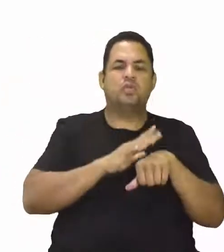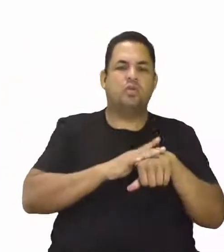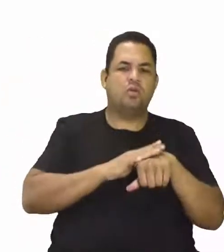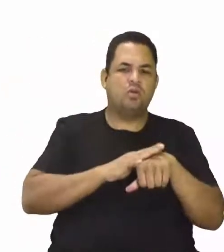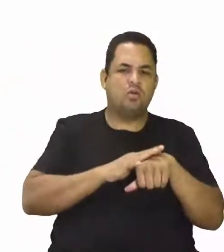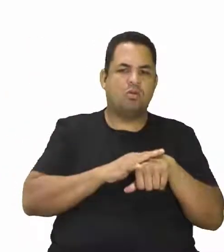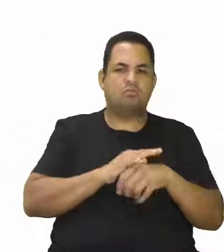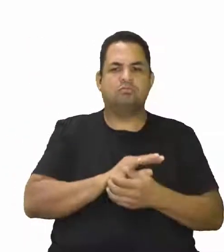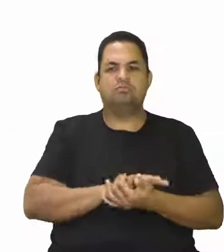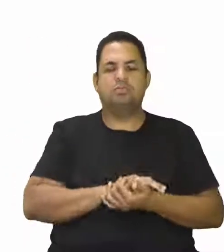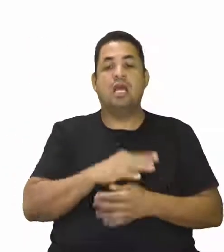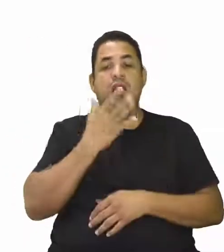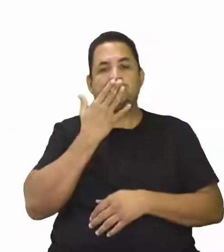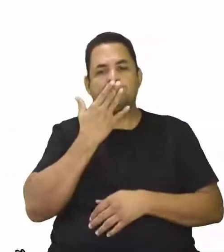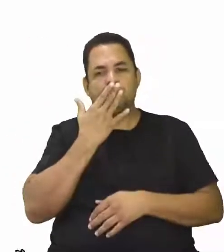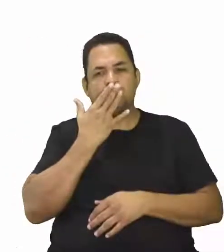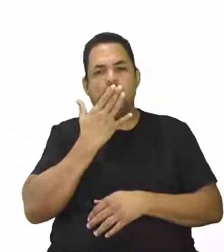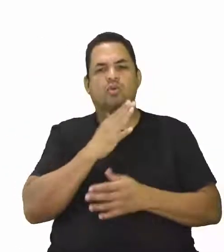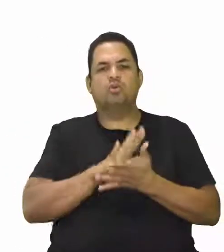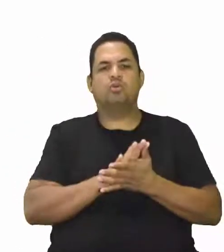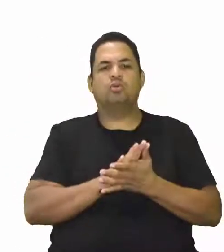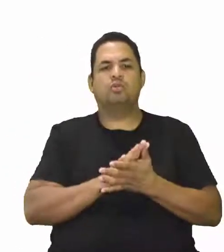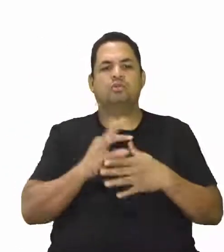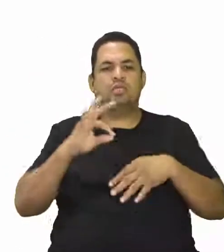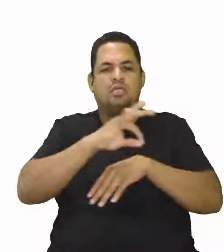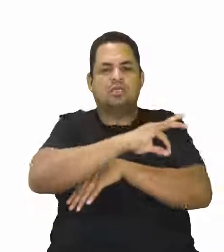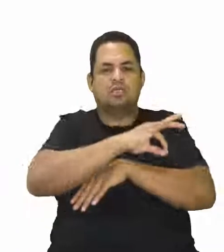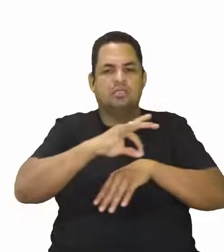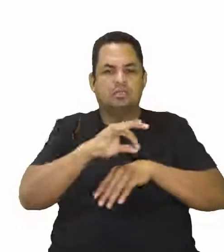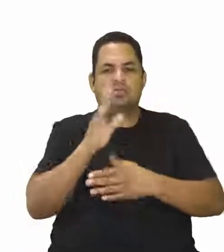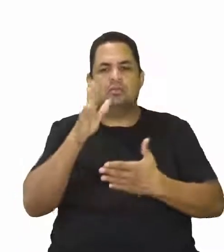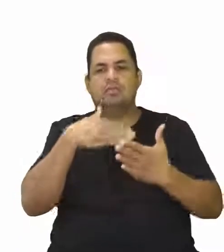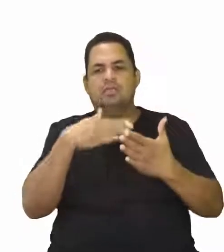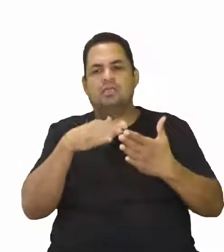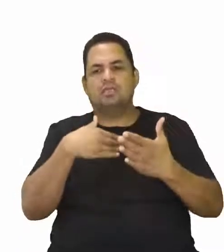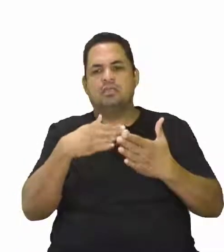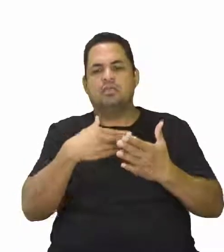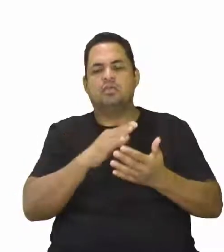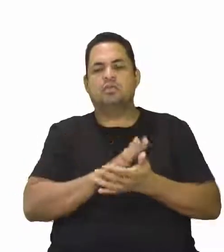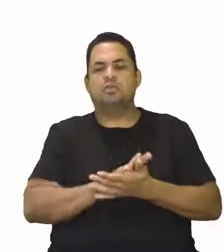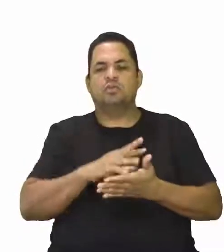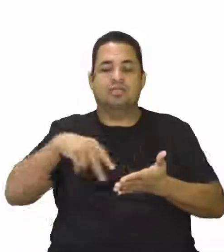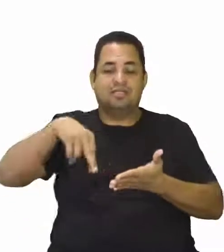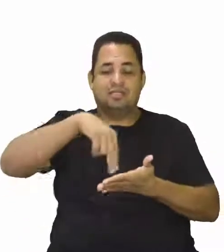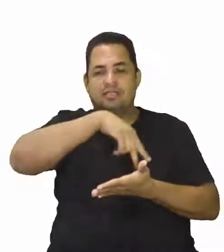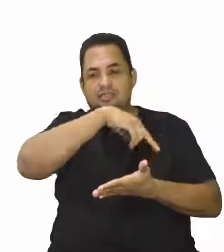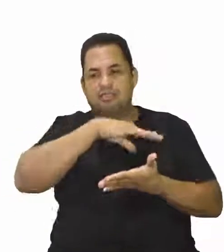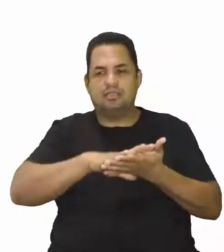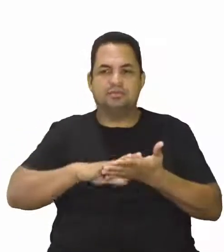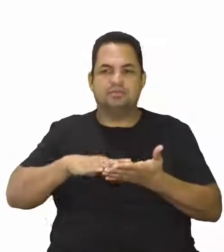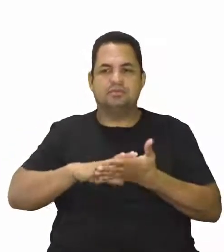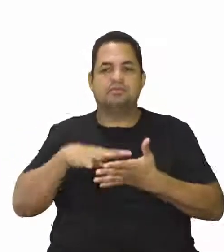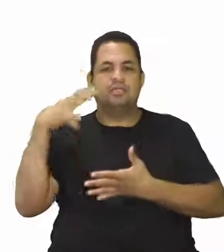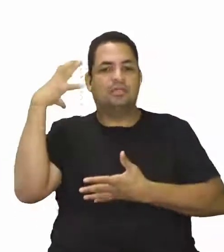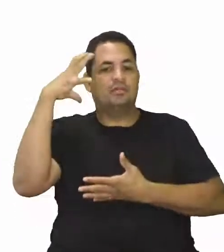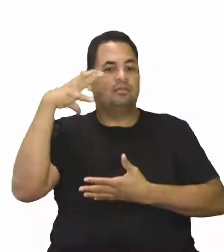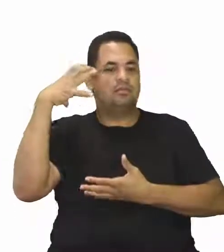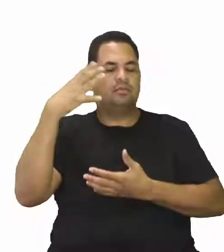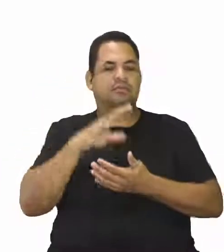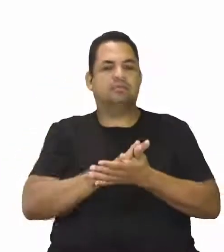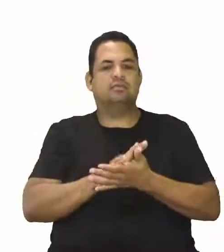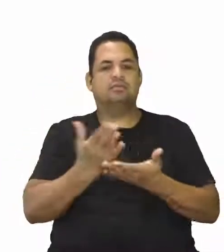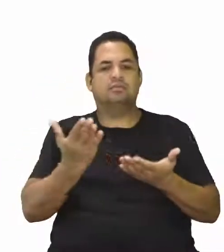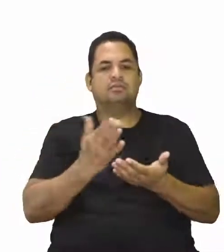na arquitetura, na literatura, na dança, na música e, claro,